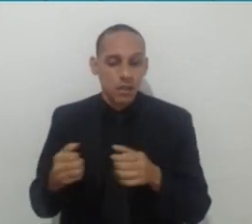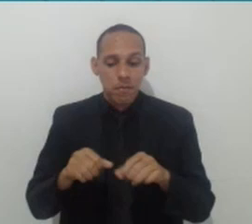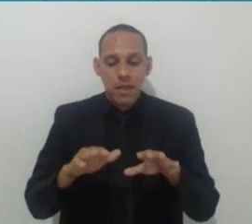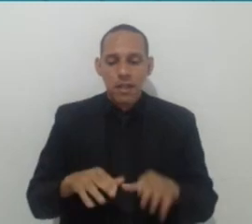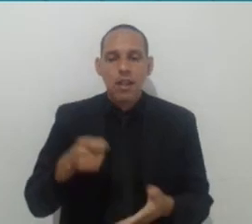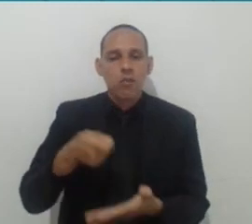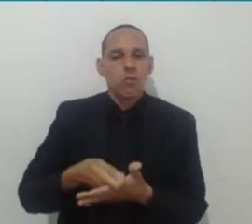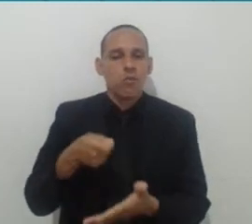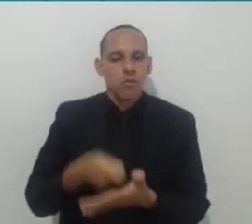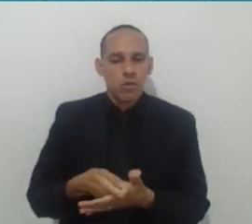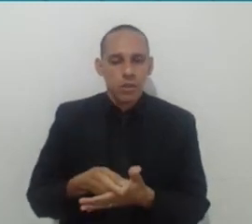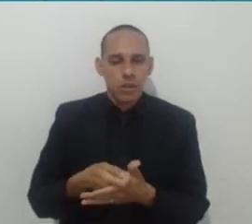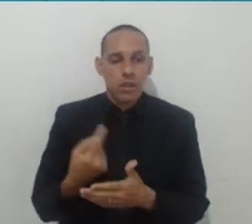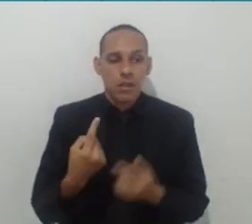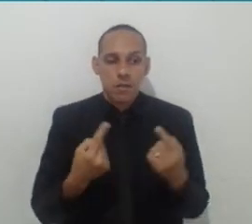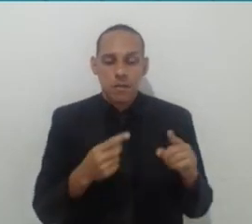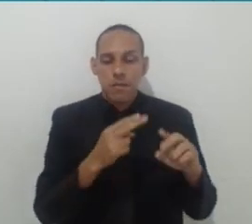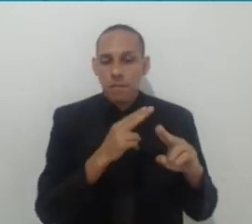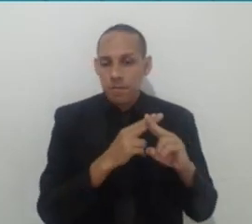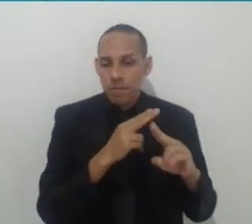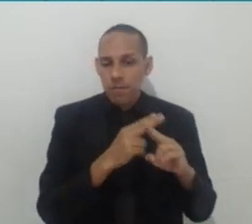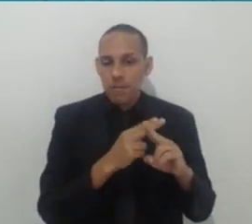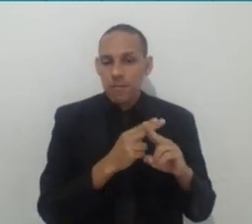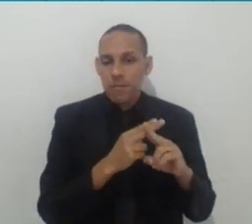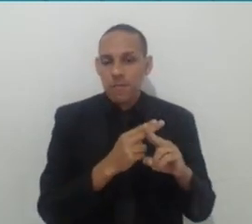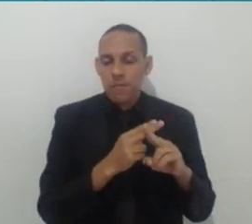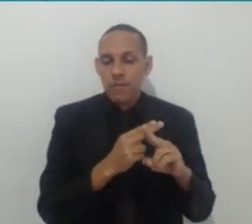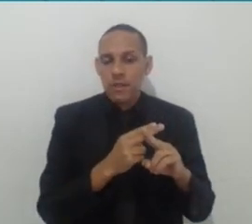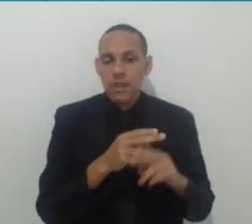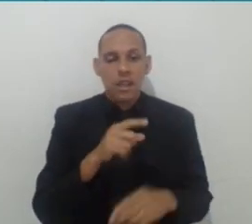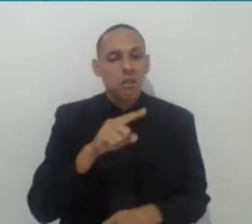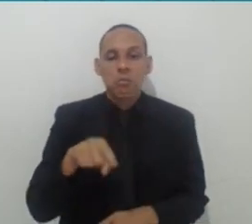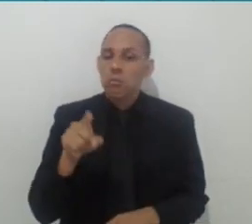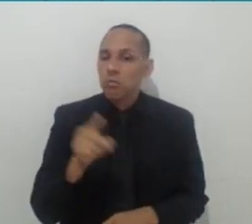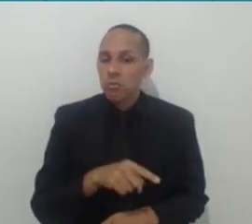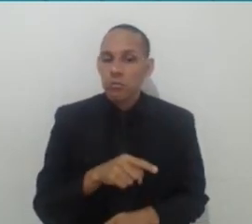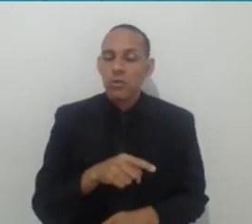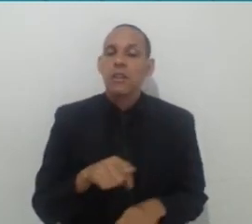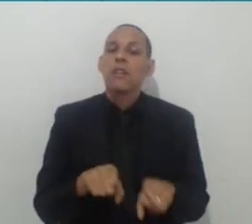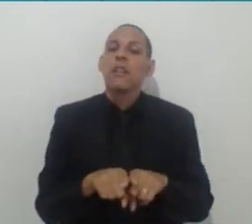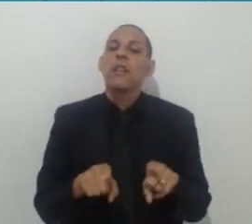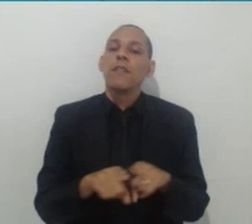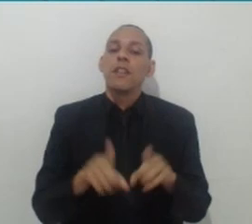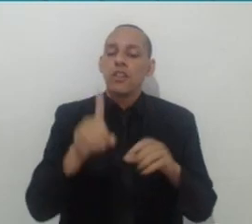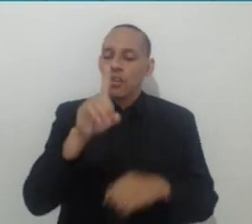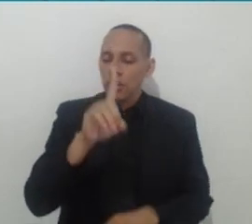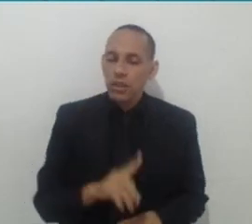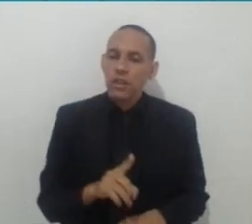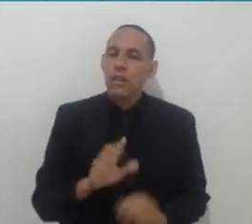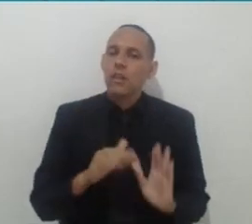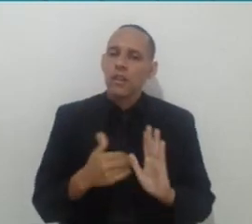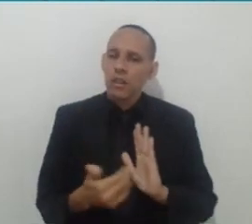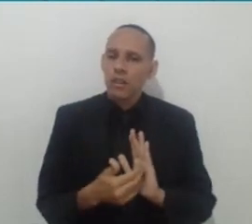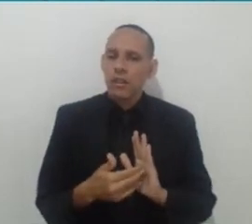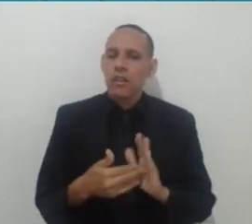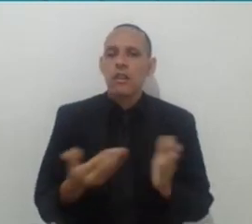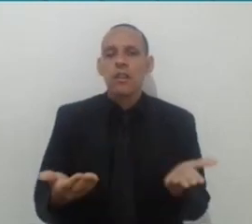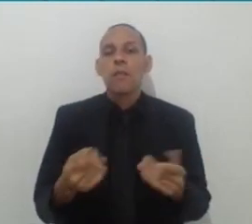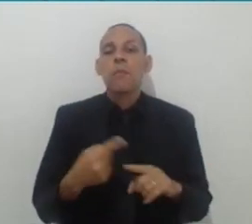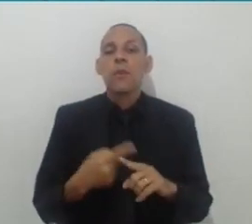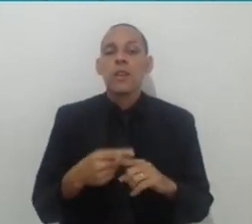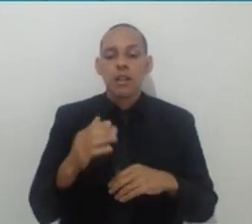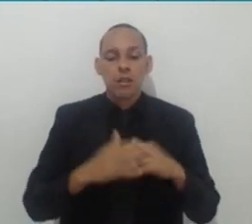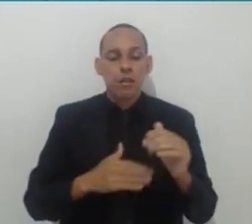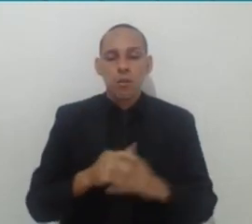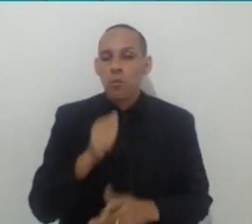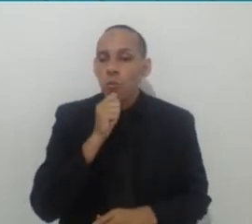em face da Caixa é de nulo de pleno direito. Portanto, presente a incompetência absoluta do juízo de